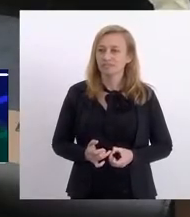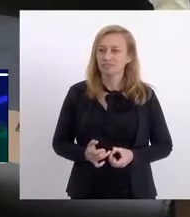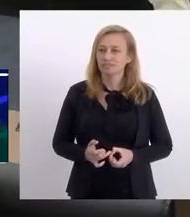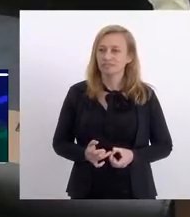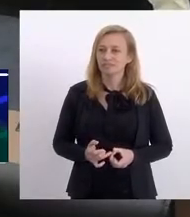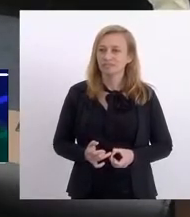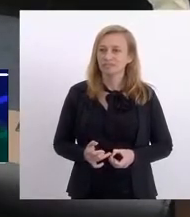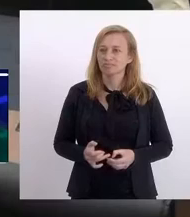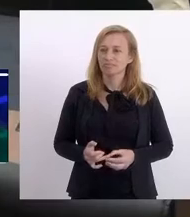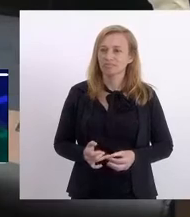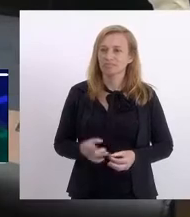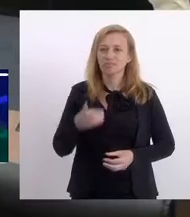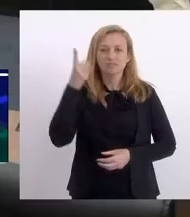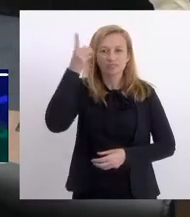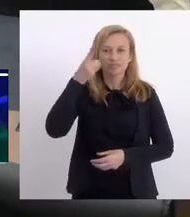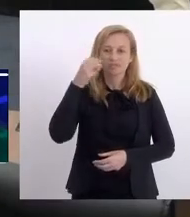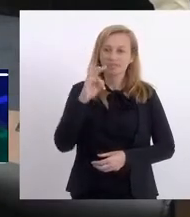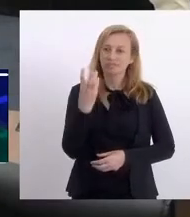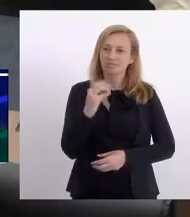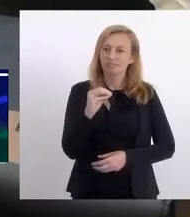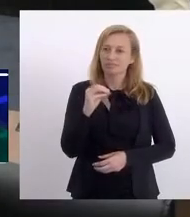Deputado Márcio Pacheco.